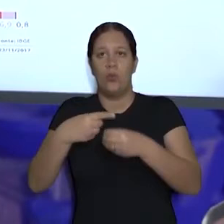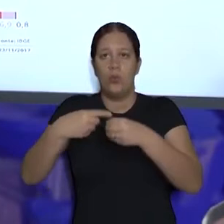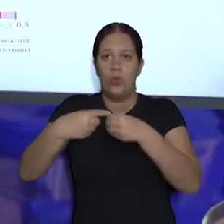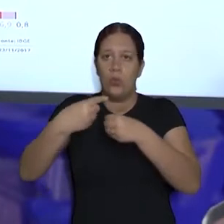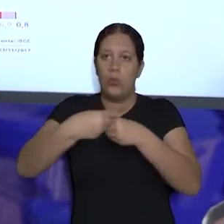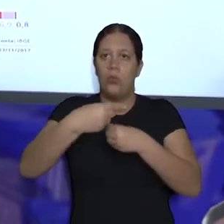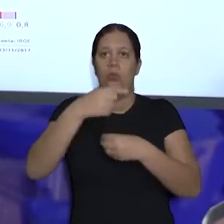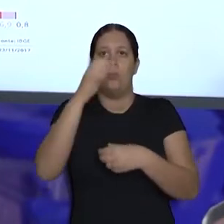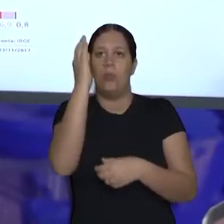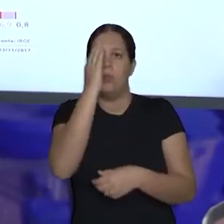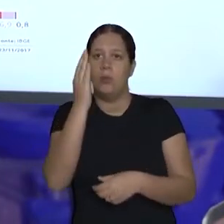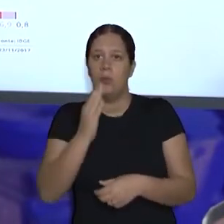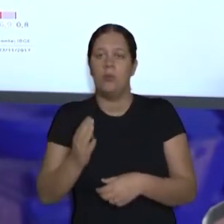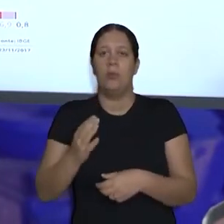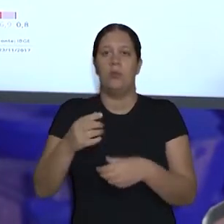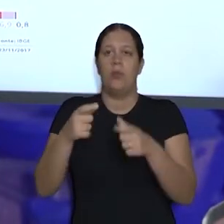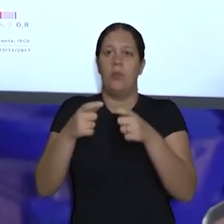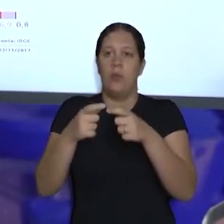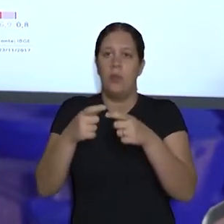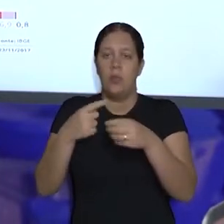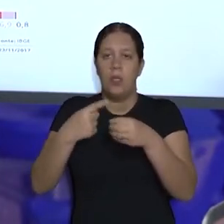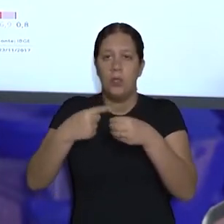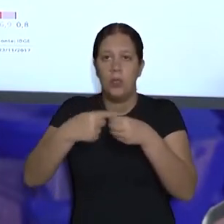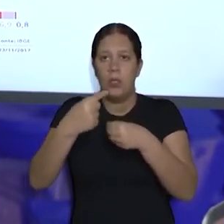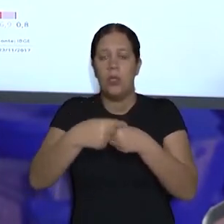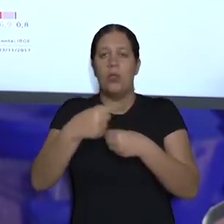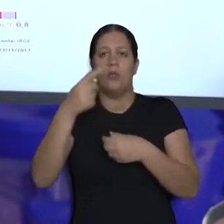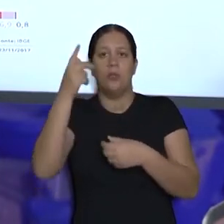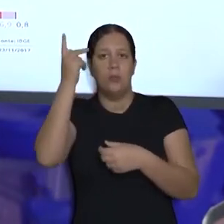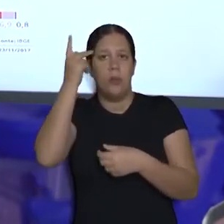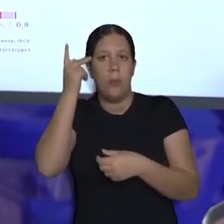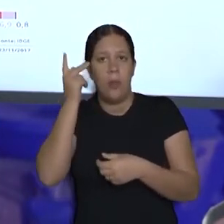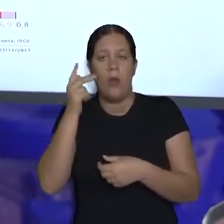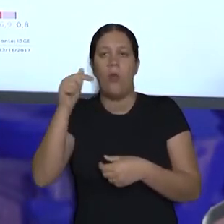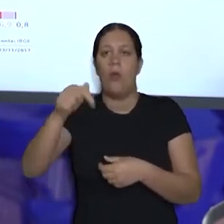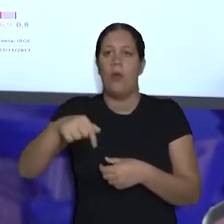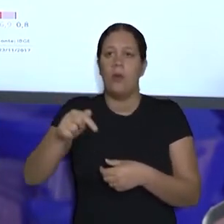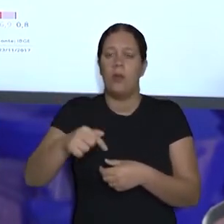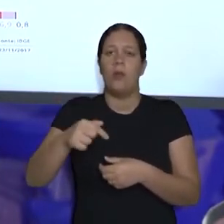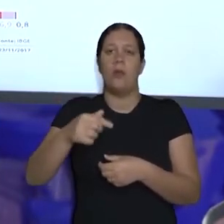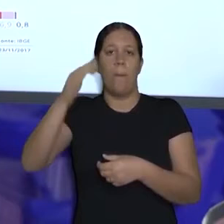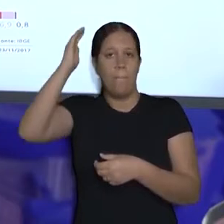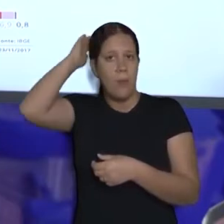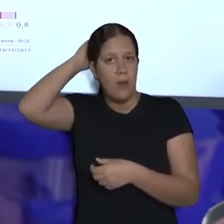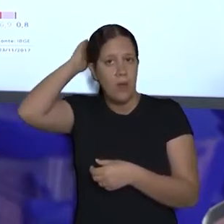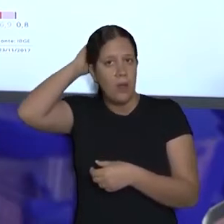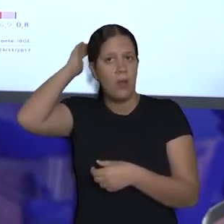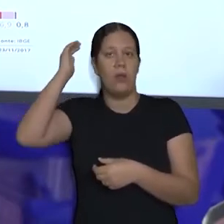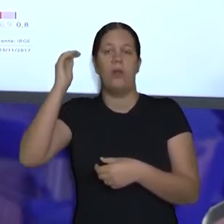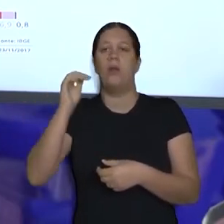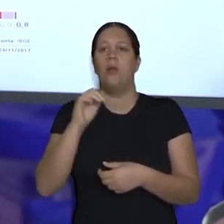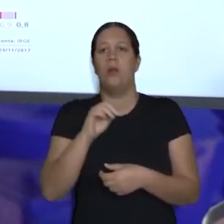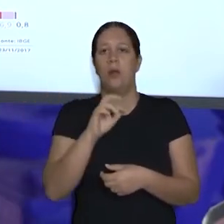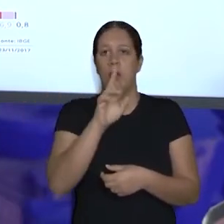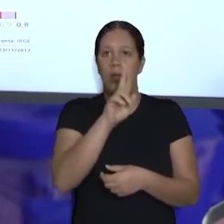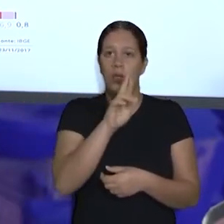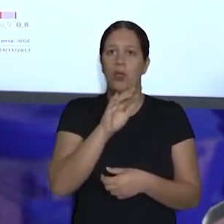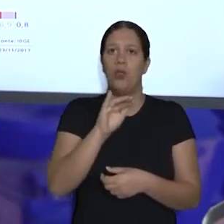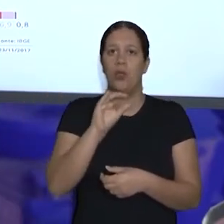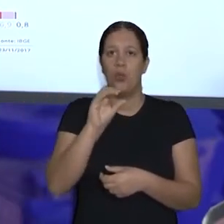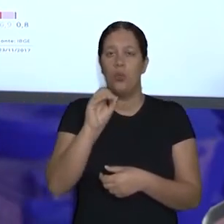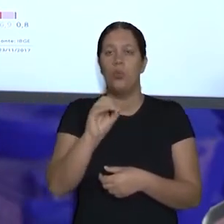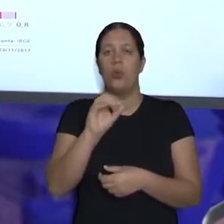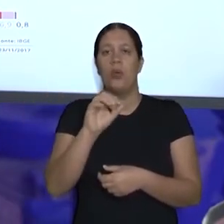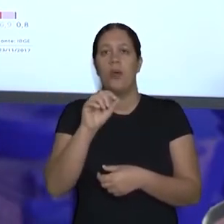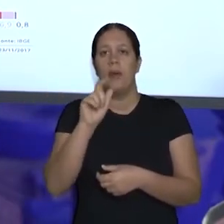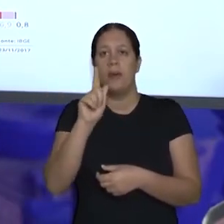Brasil, principalmente no interior de São Paulo, no interior de Minas, interior do Paraná, onde a gente vê muito essa questão, né, no Rio Grande do Sul e Santa Catarina, também na região